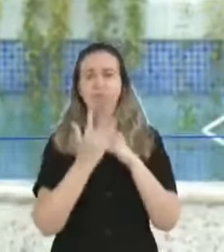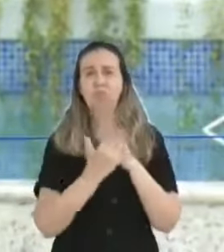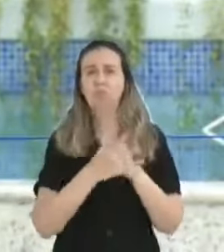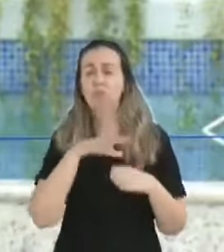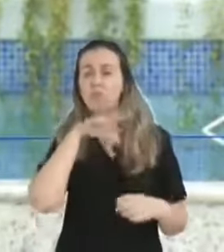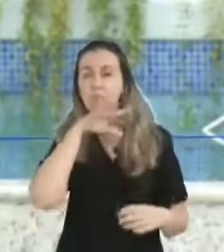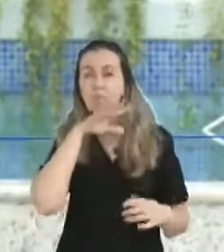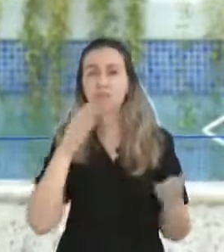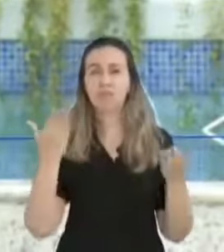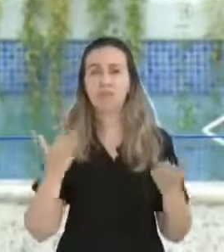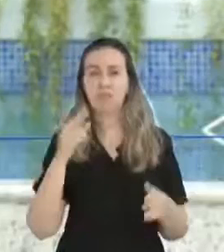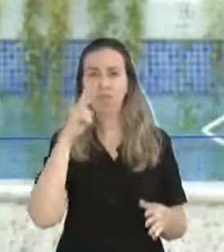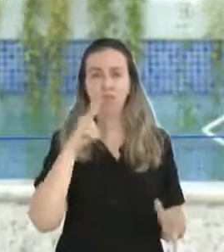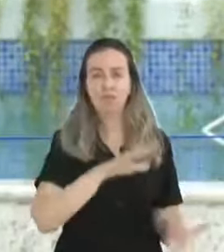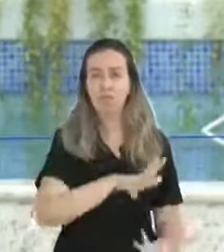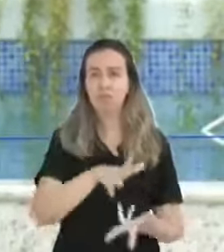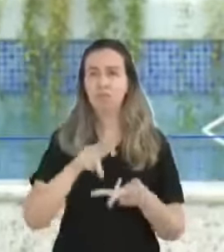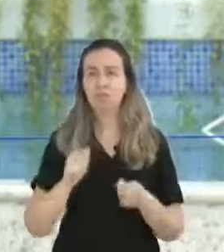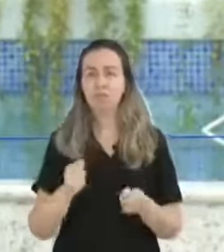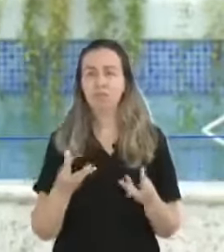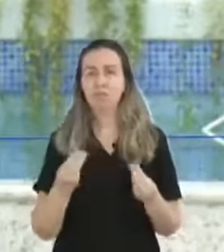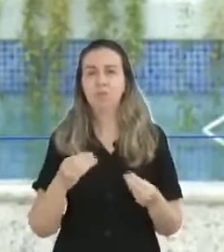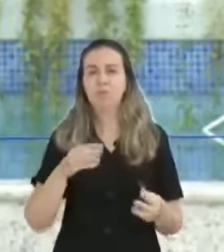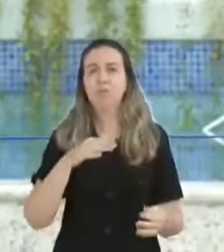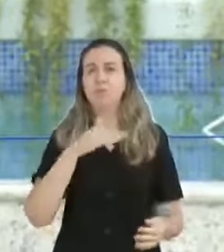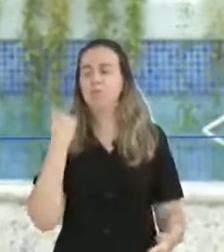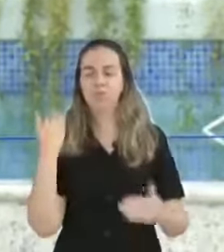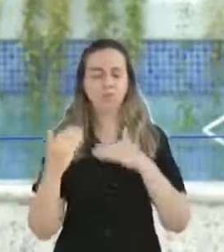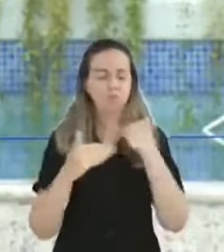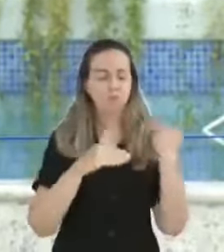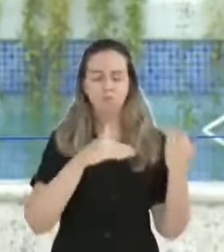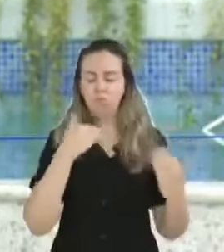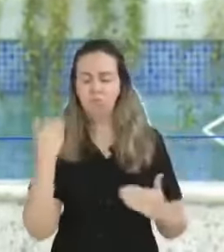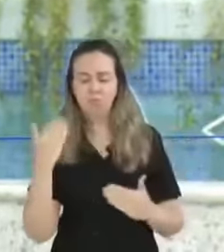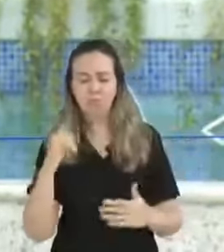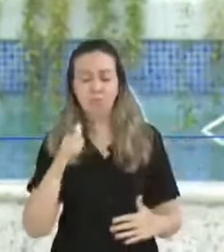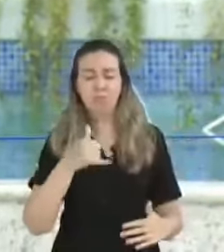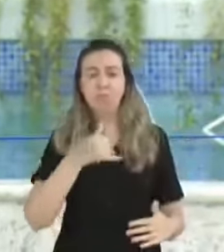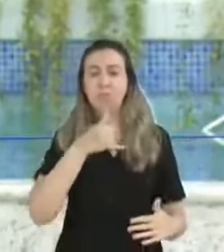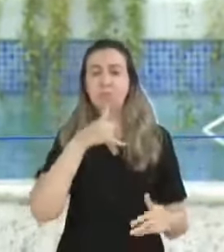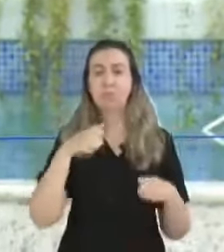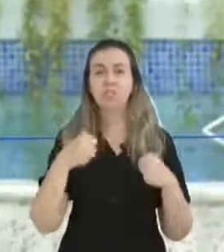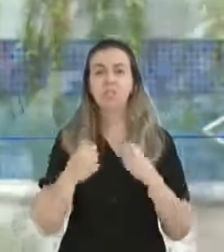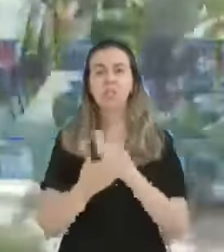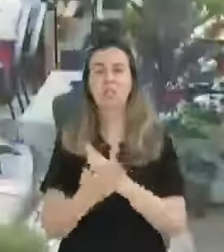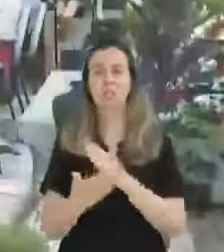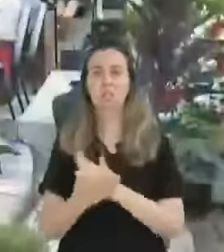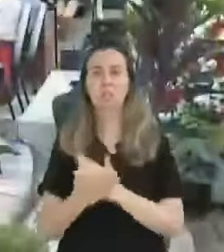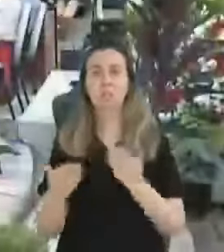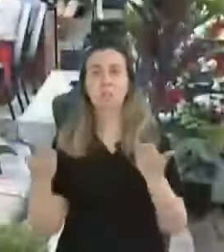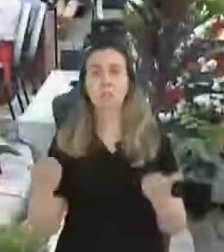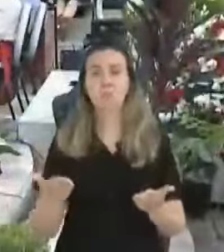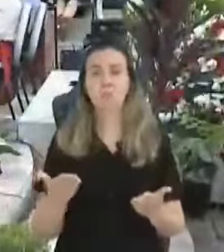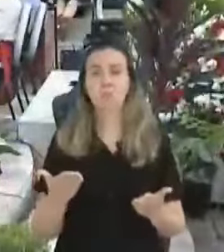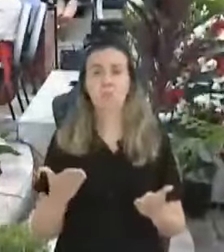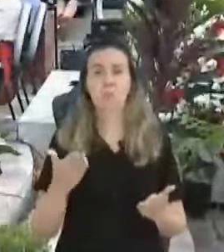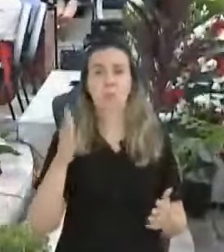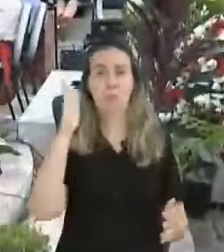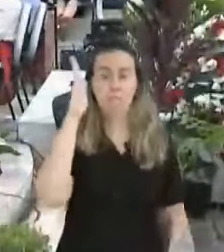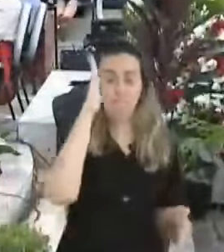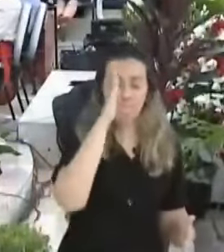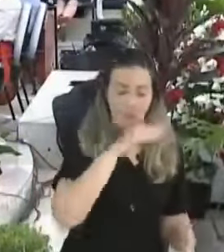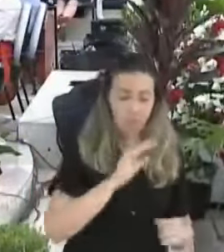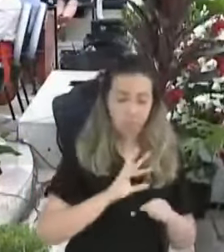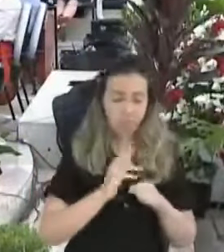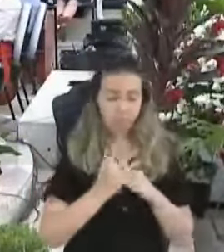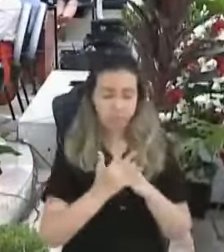assolando, mas eu tenho a plena convicção que o nosso Deus vai transformar este mal em bem, vai